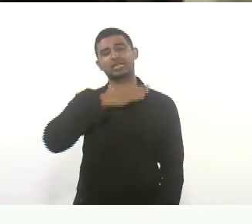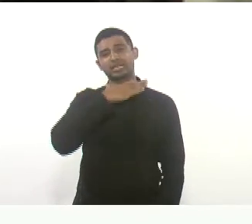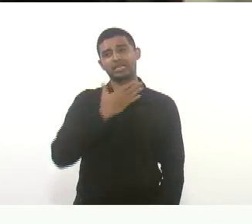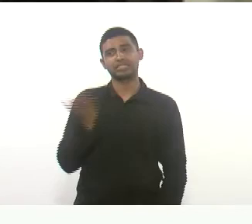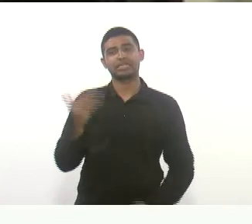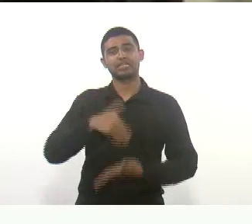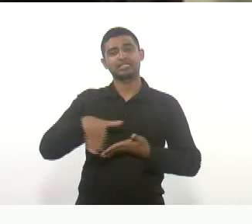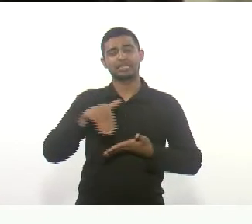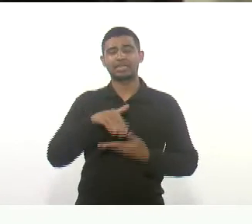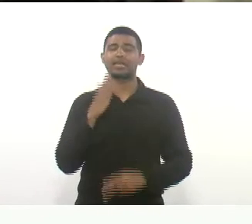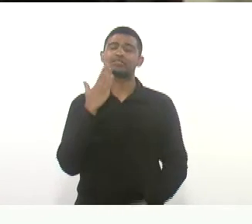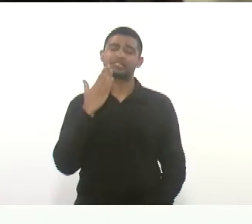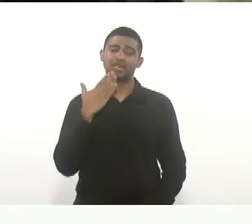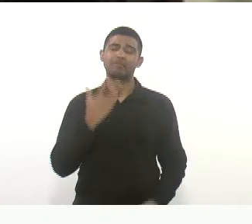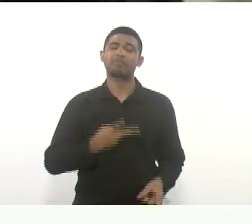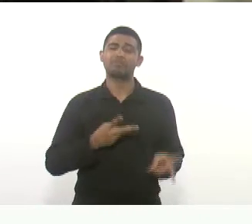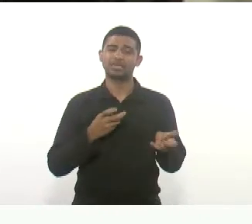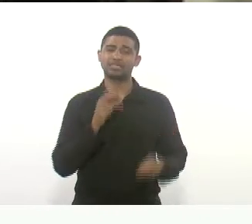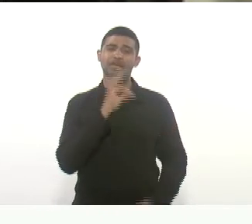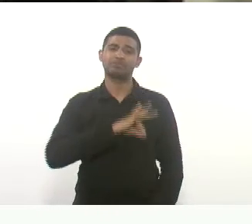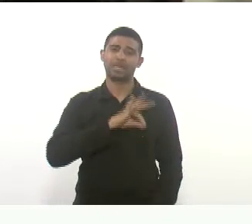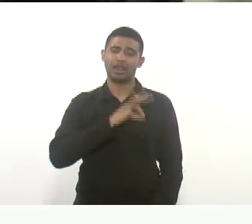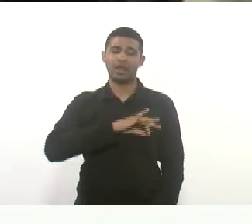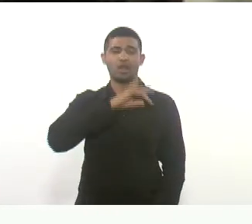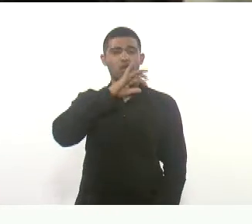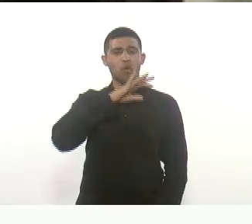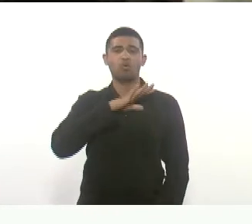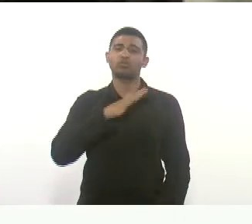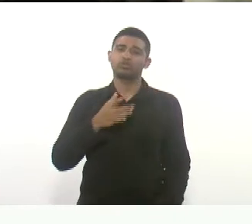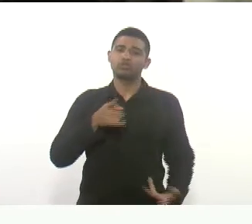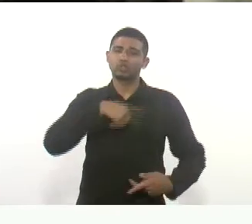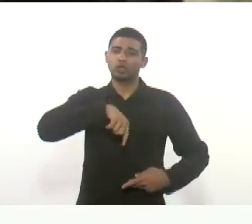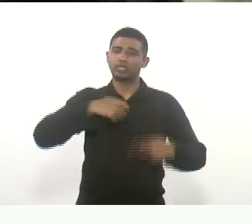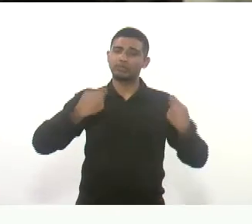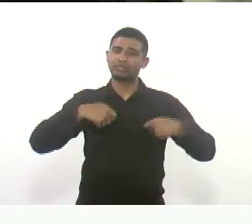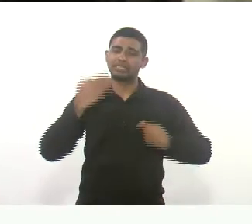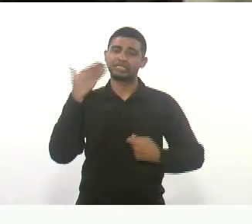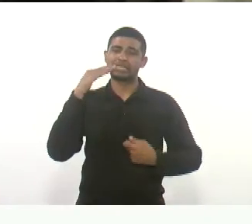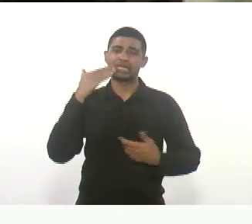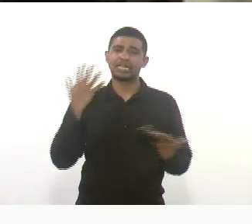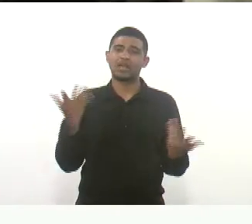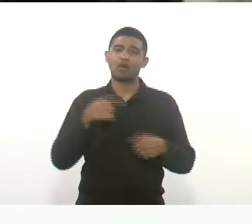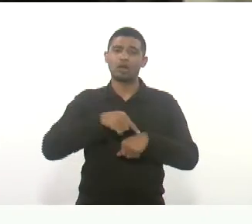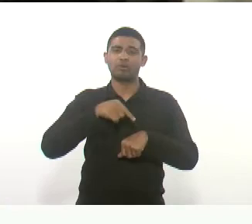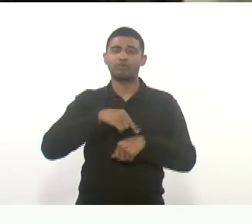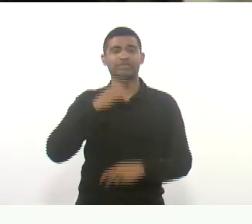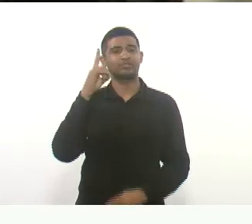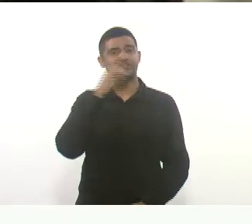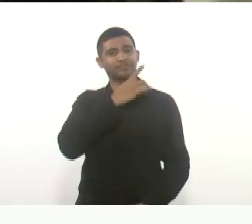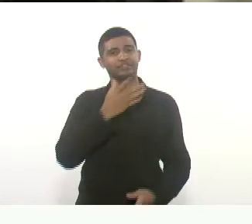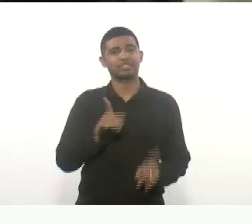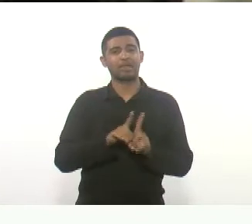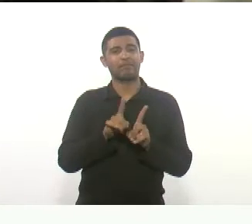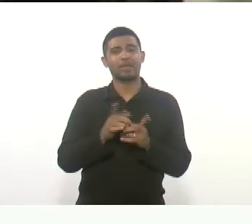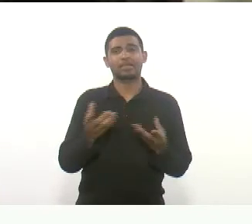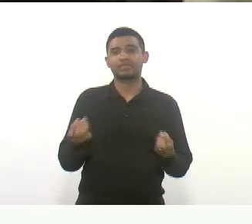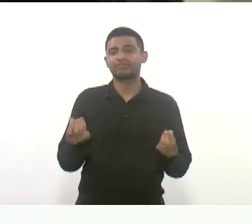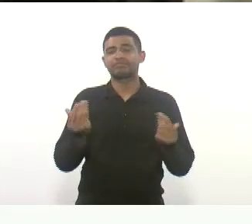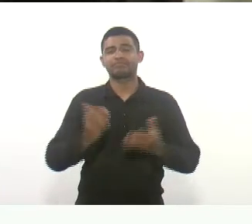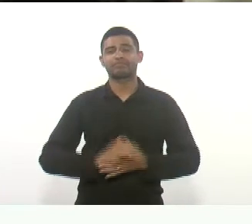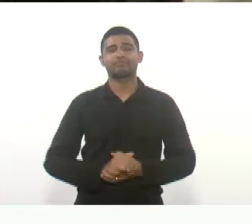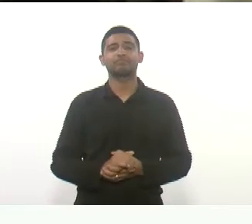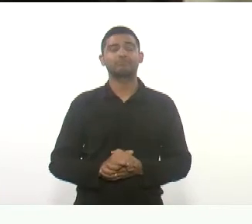má remuneração dos profissionais, mas a gente precisa entender esse momento de dificuldade e procurar os caminhos